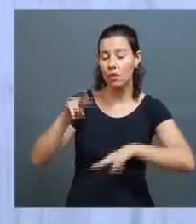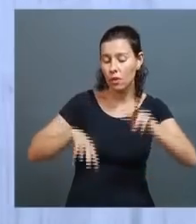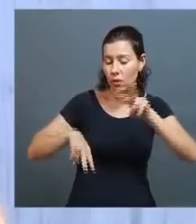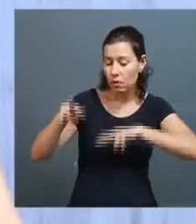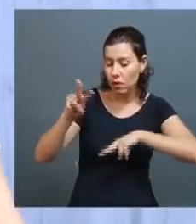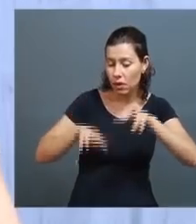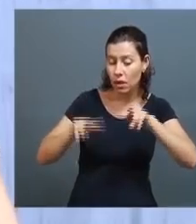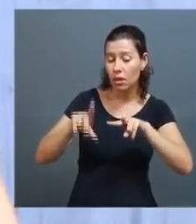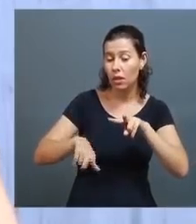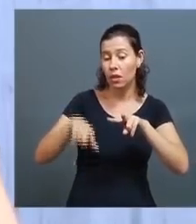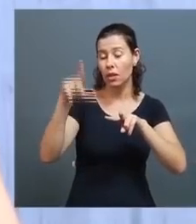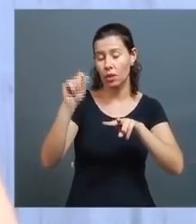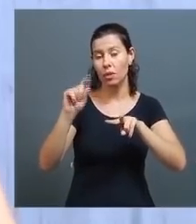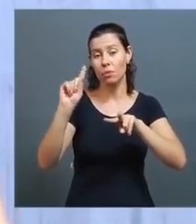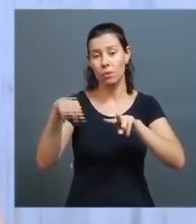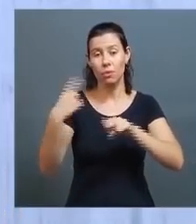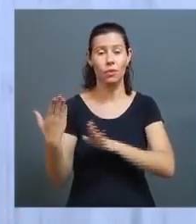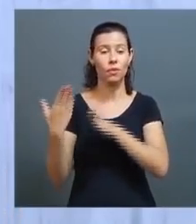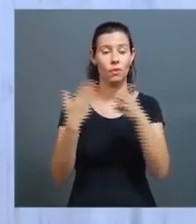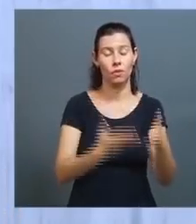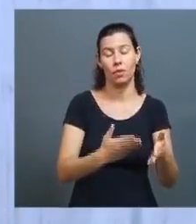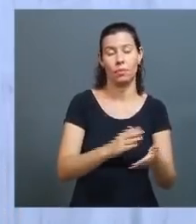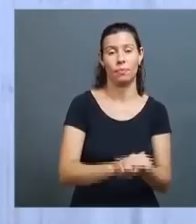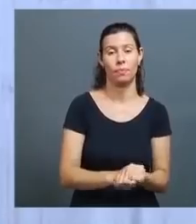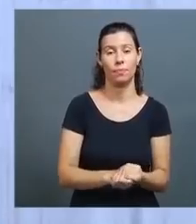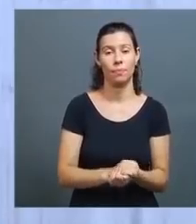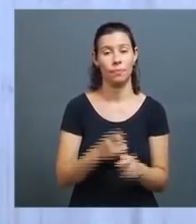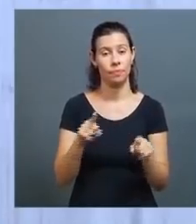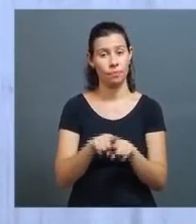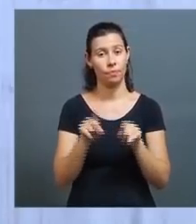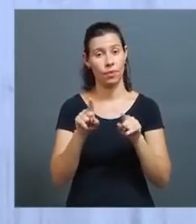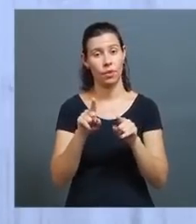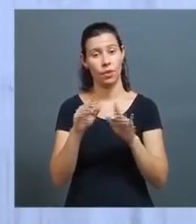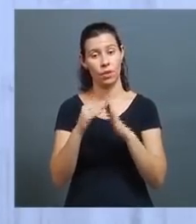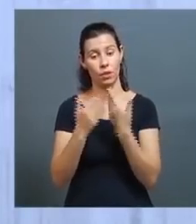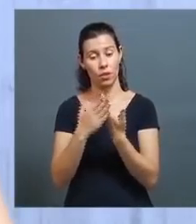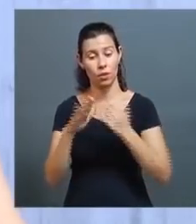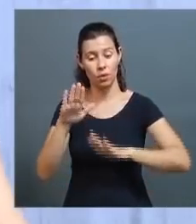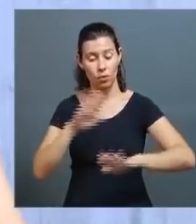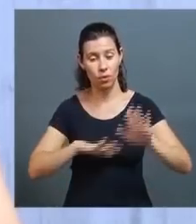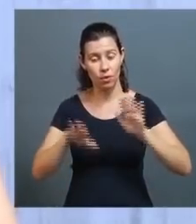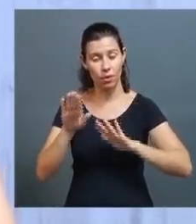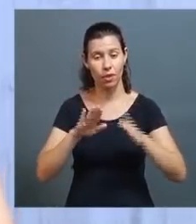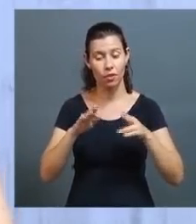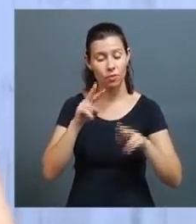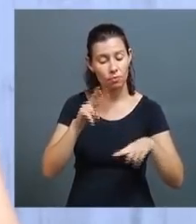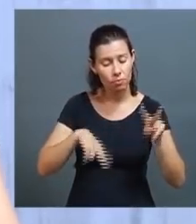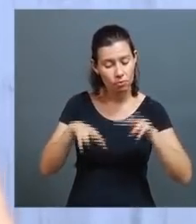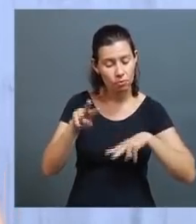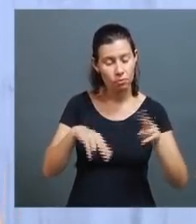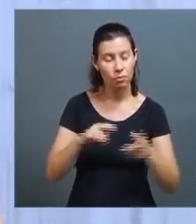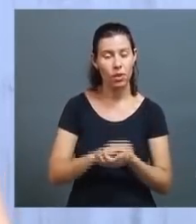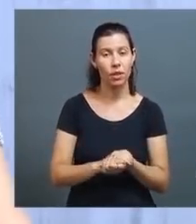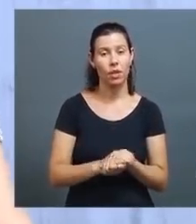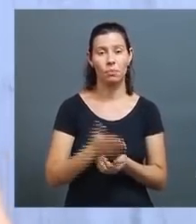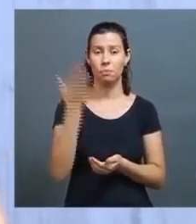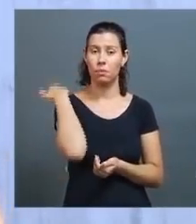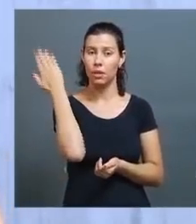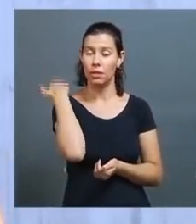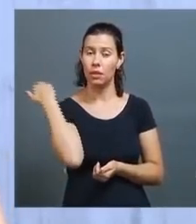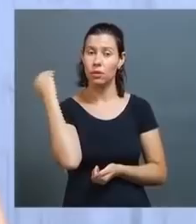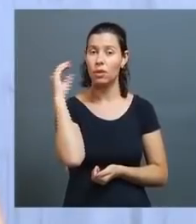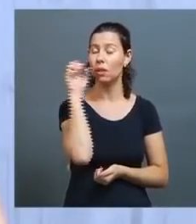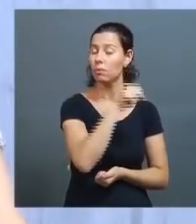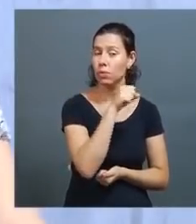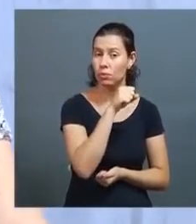geral, já tiveram também um olhar, um cuidado das escolas, porque antigamente, assim, os encaminhamentos eram rápidos,